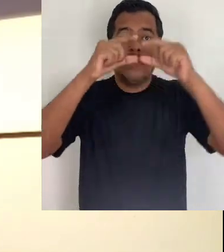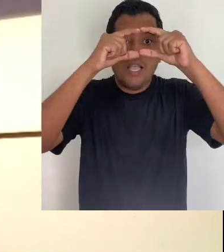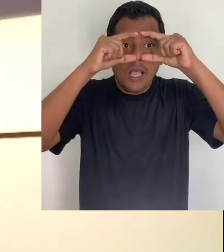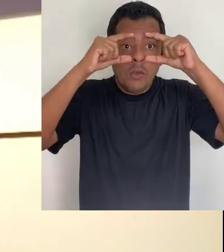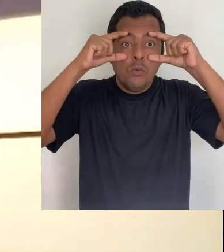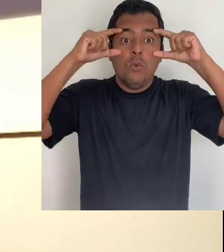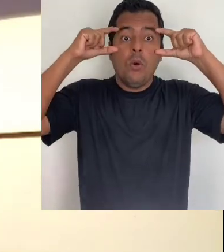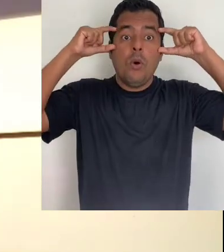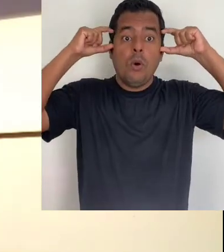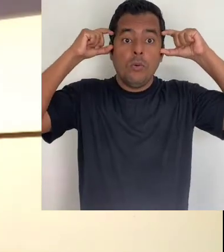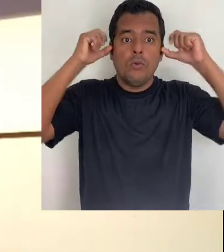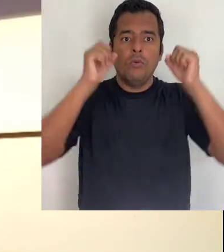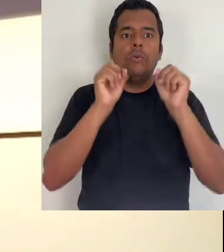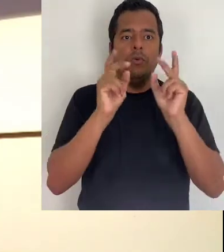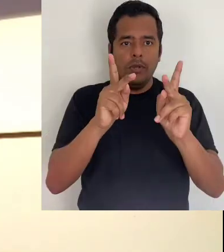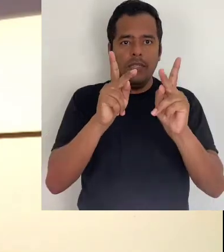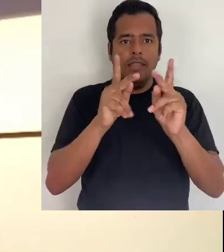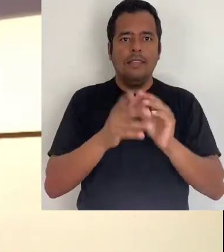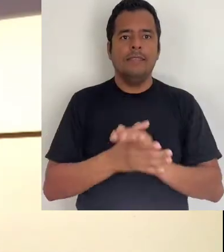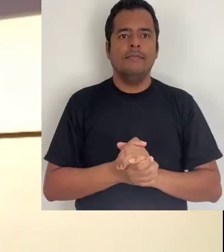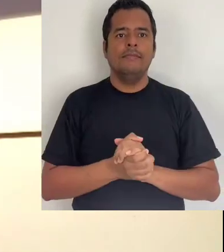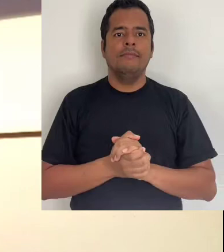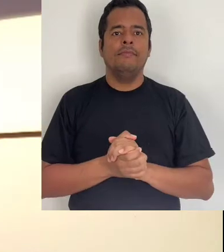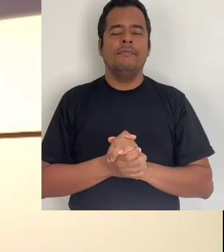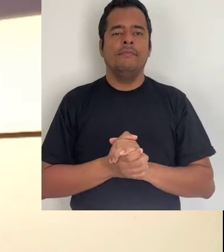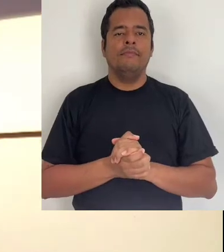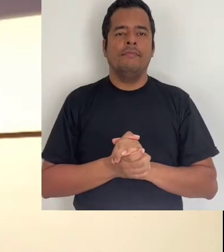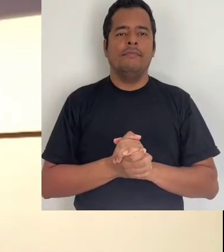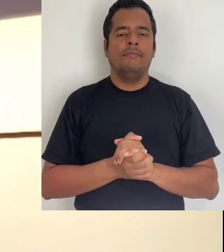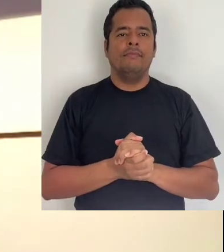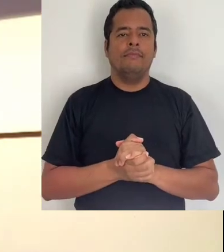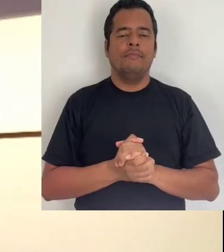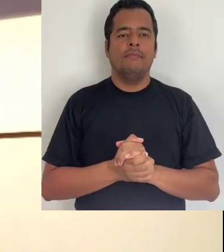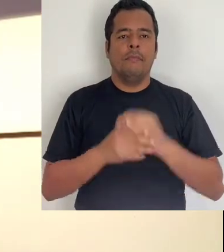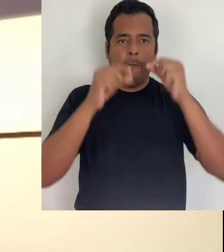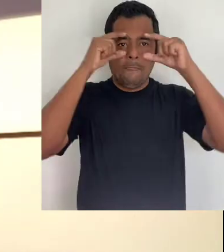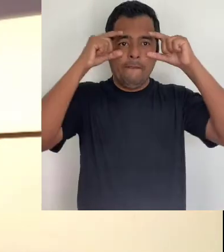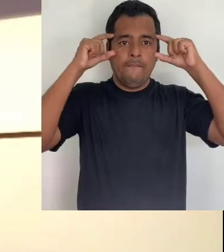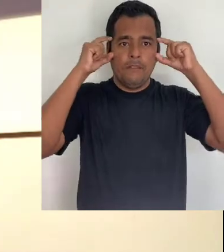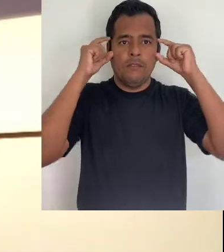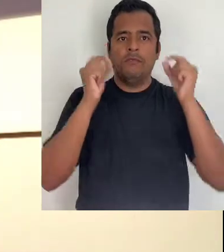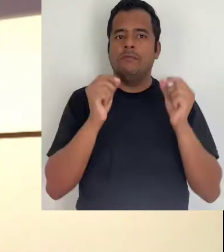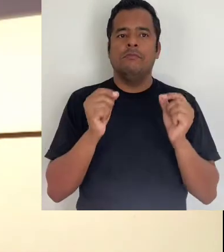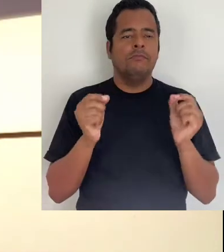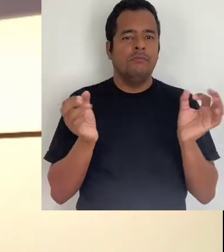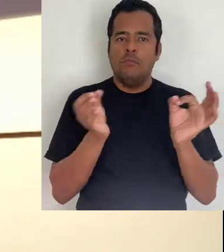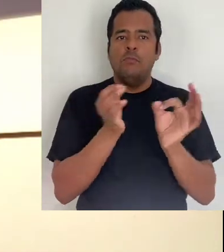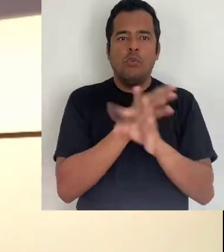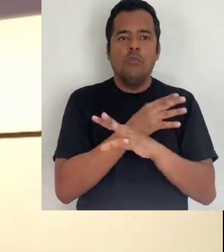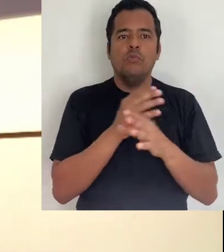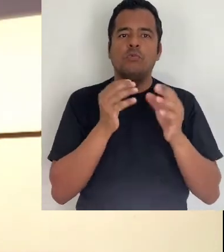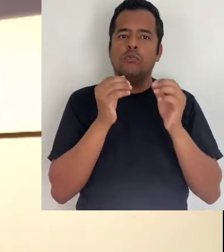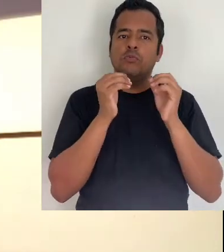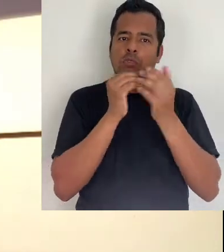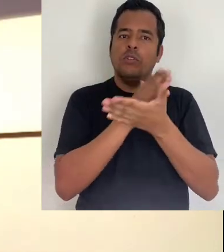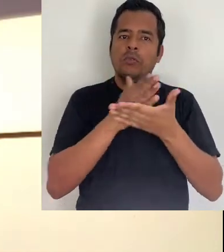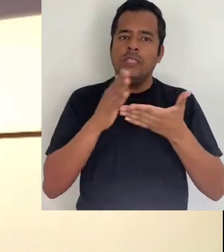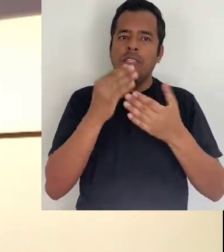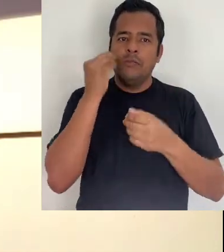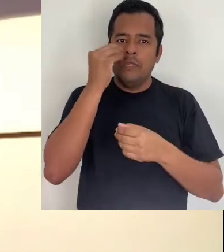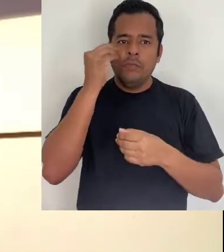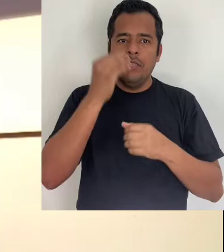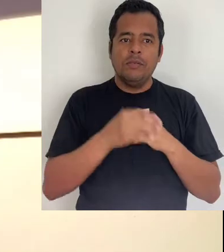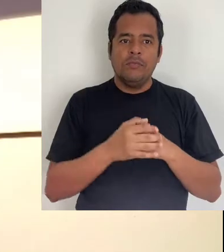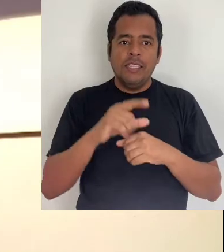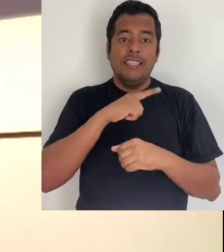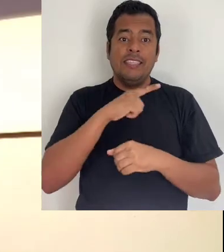vamos colocar os óculos de proteção, ok? Então, luvas colocadas, óculos também, pronto. Então, a gente